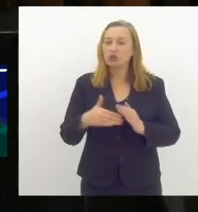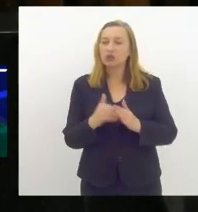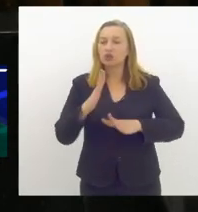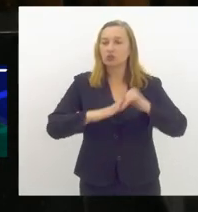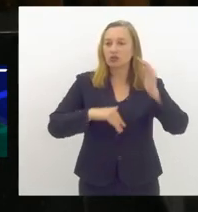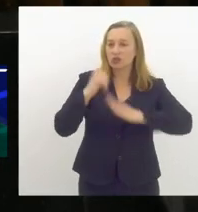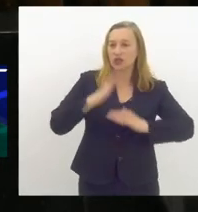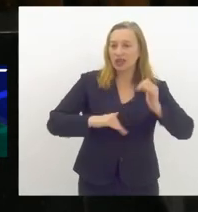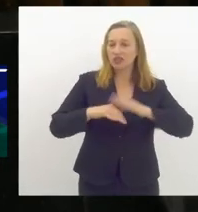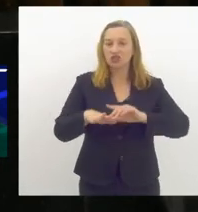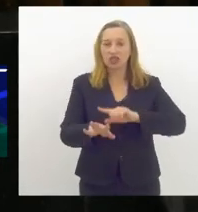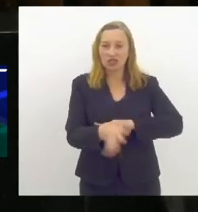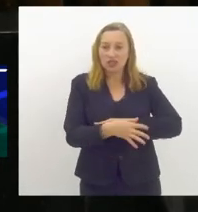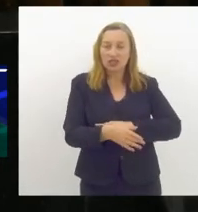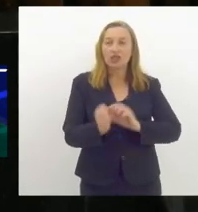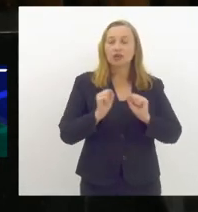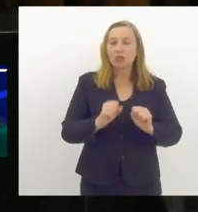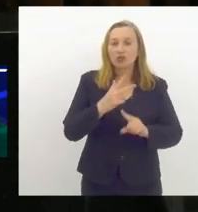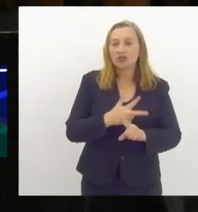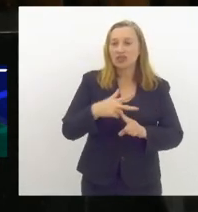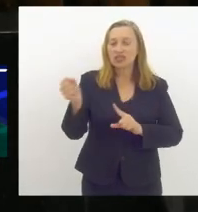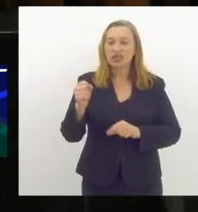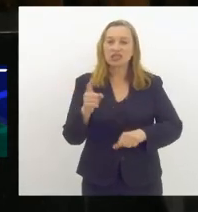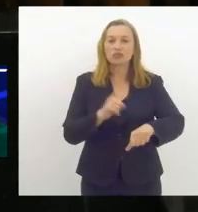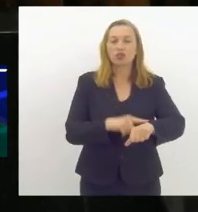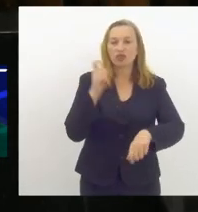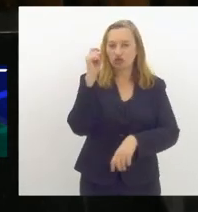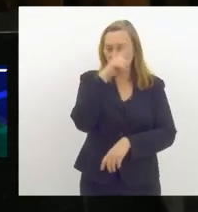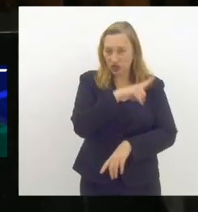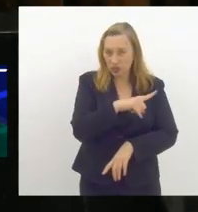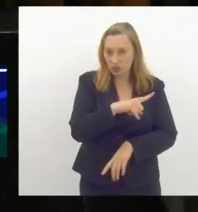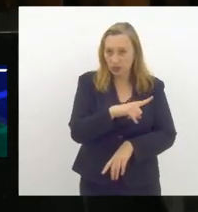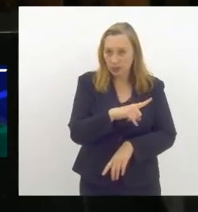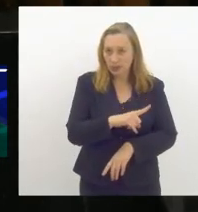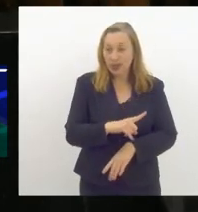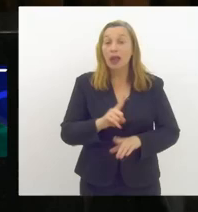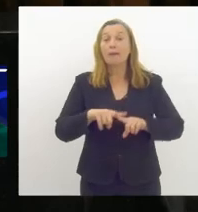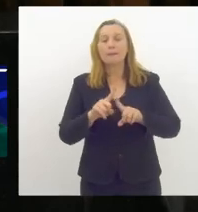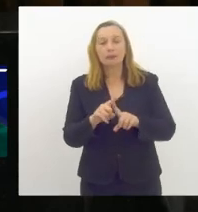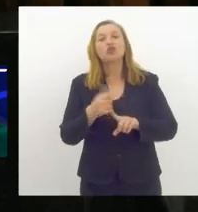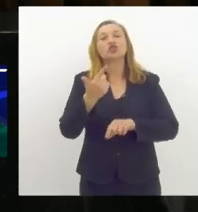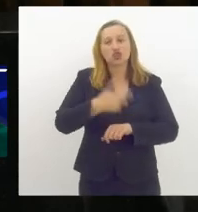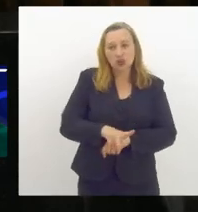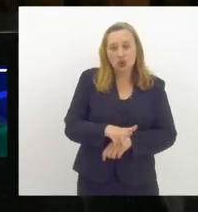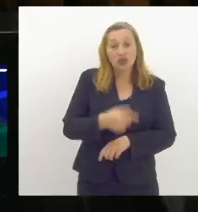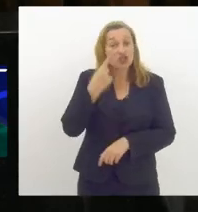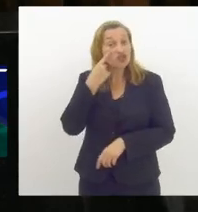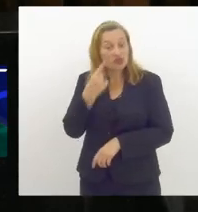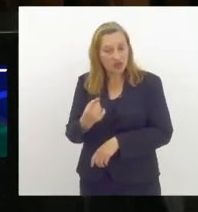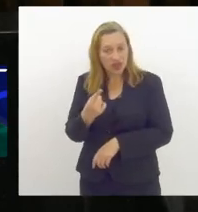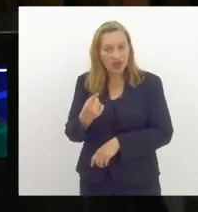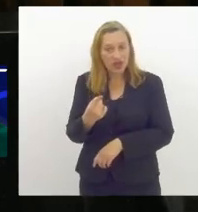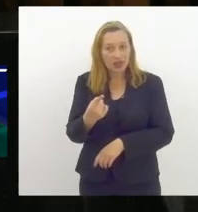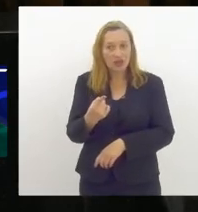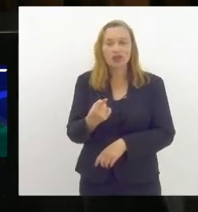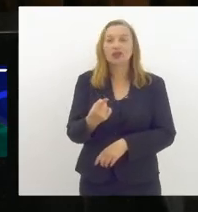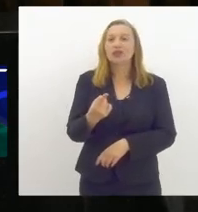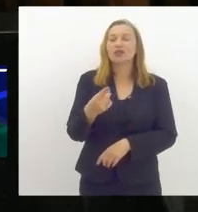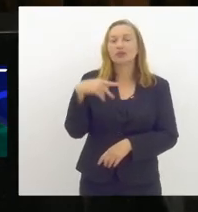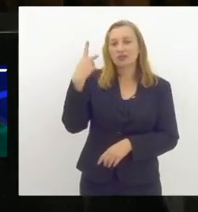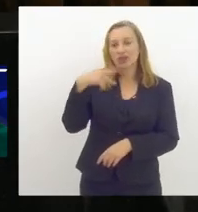taxista para que a gente possa vencer esse momento de dificuldade mais uma vez a gente ver o